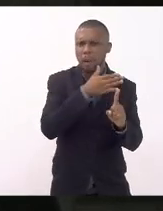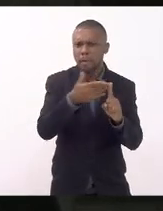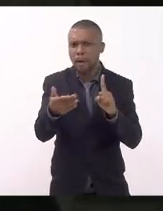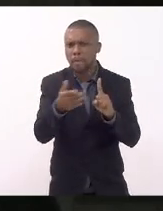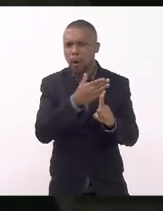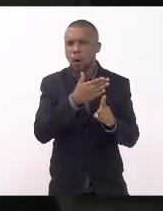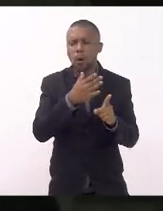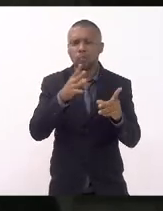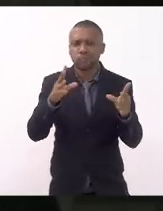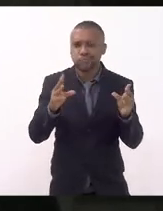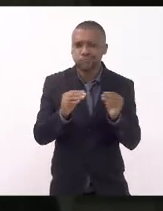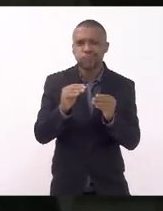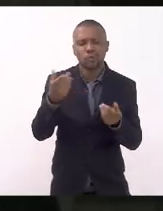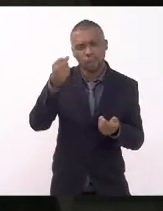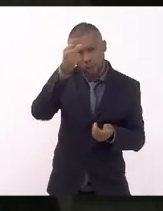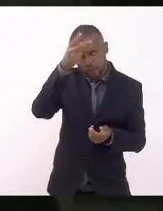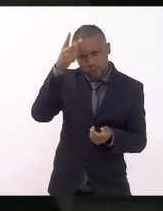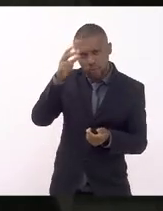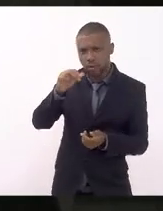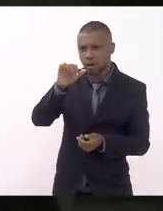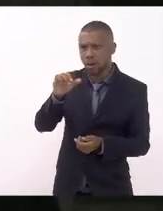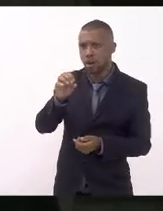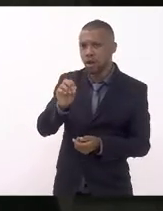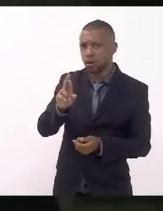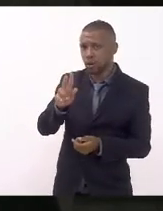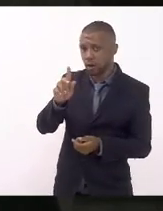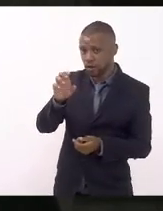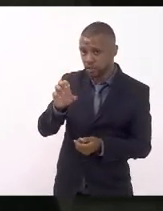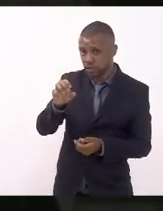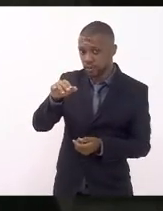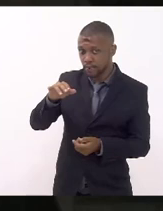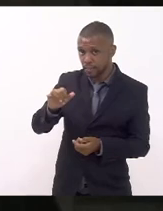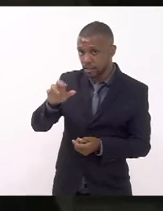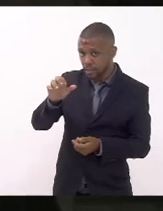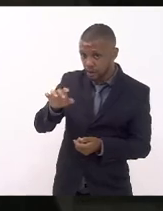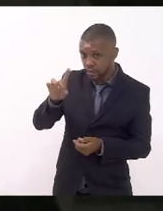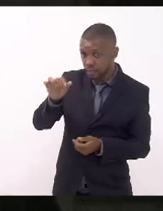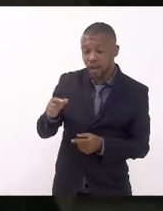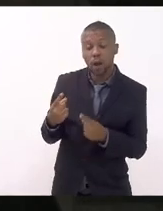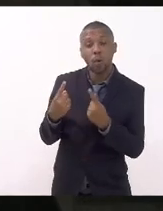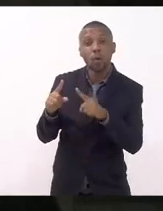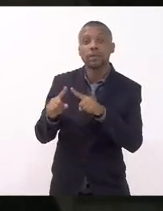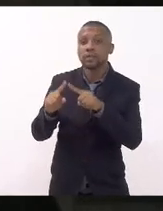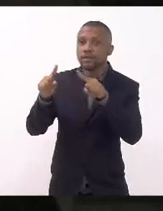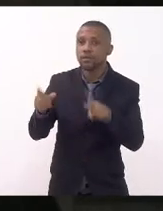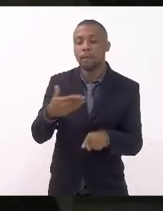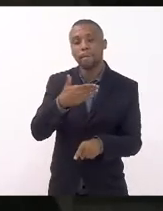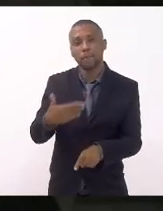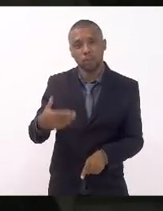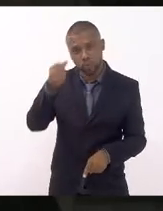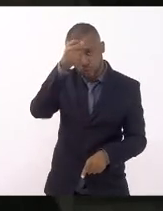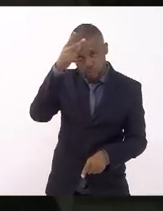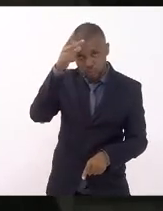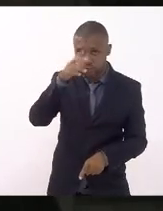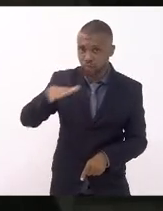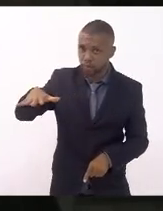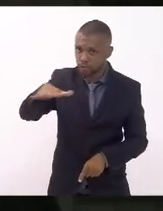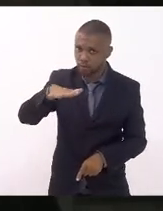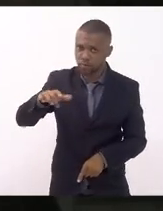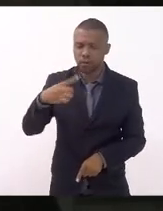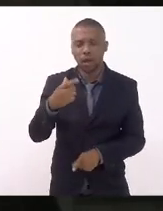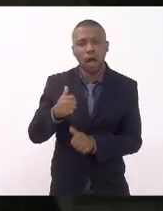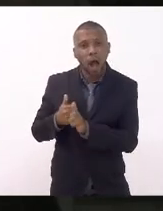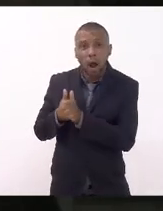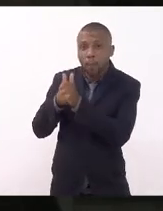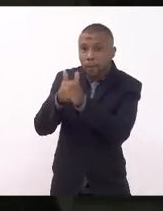desfechada pelo governo do prefeito Jorge Miranda contra servidores públicos e servidoras públicas naquele município. Nós temos acompanhado